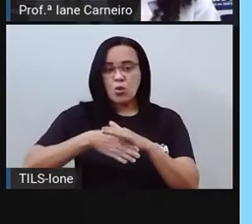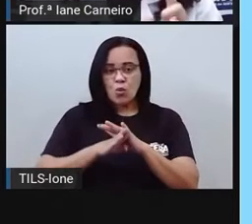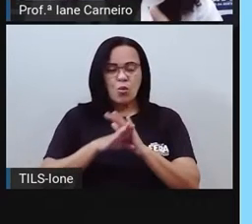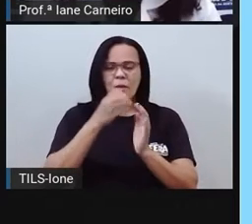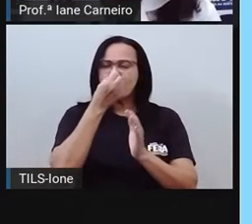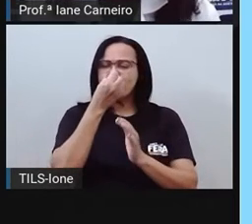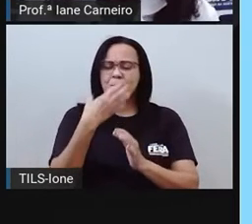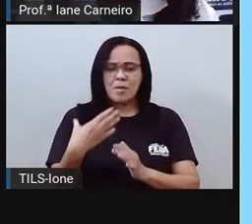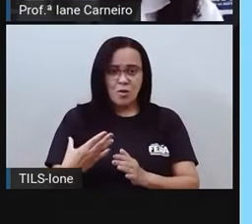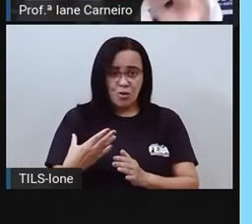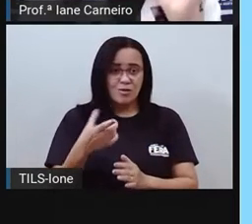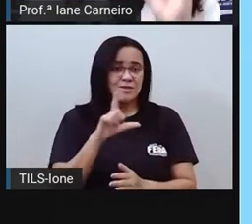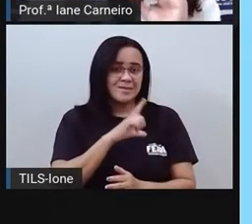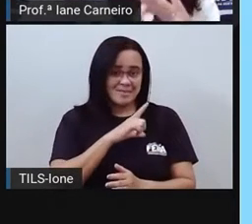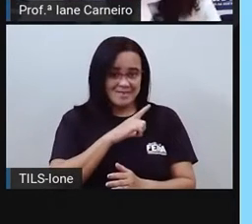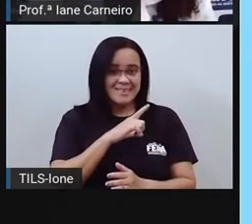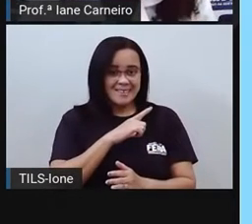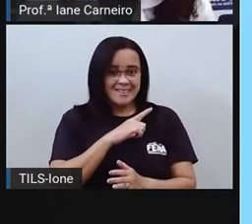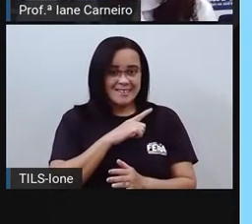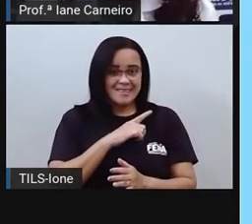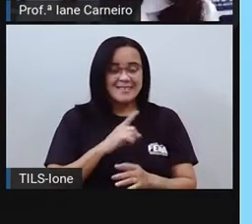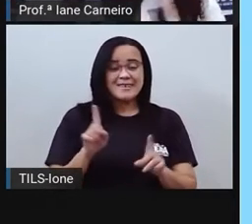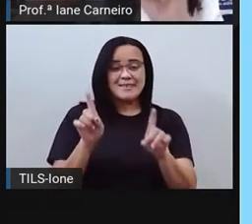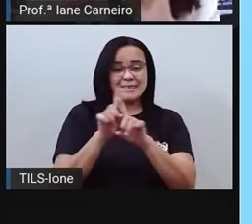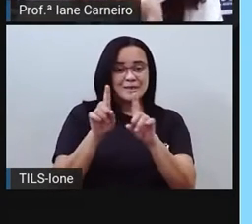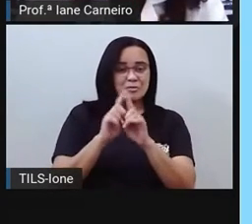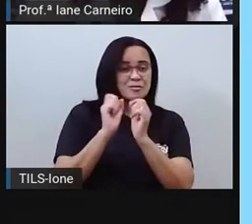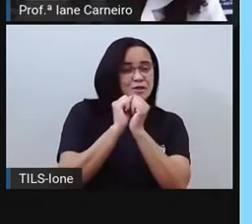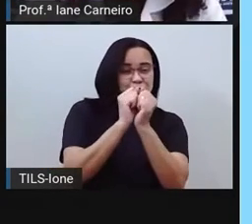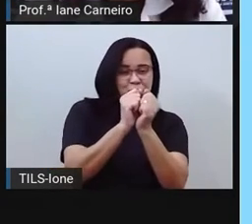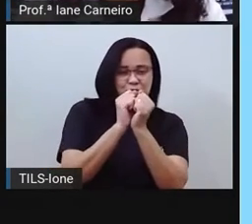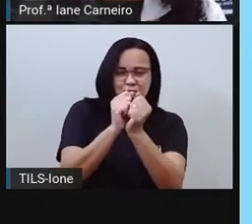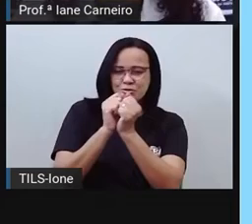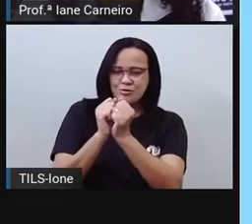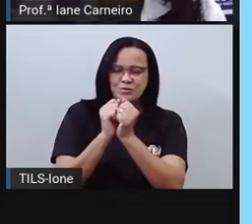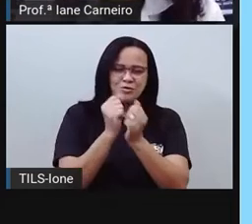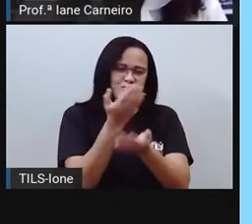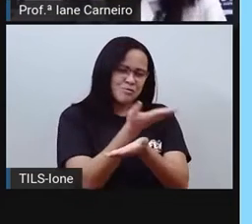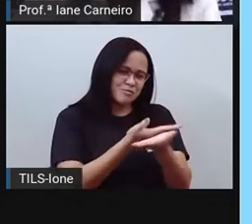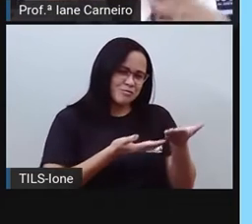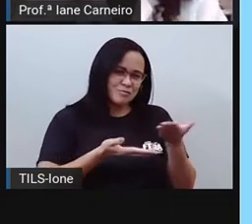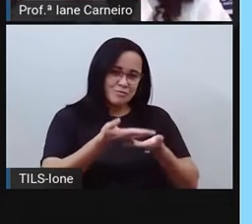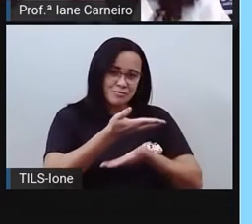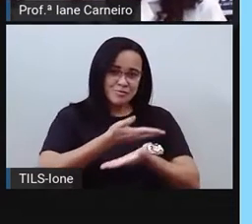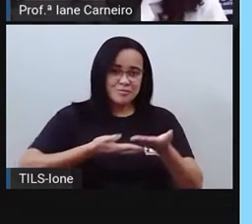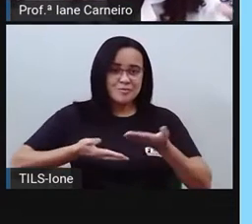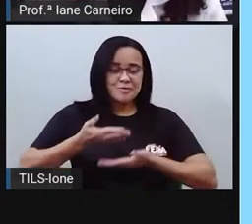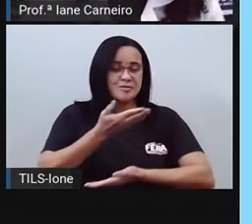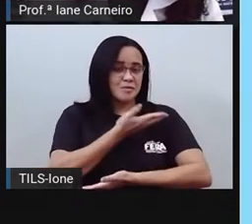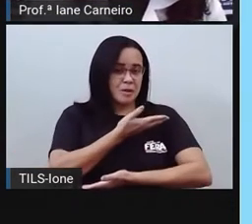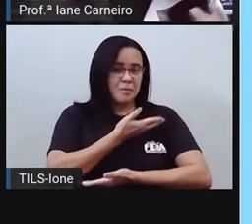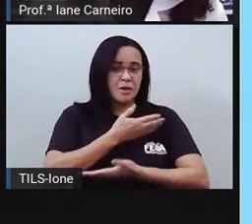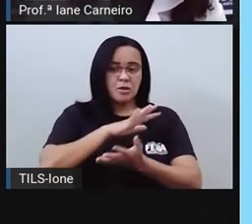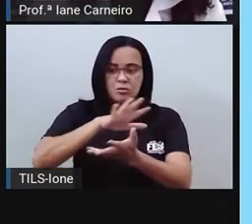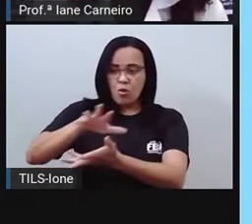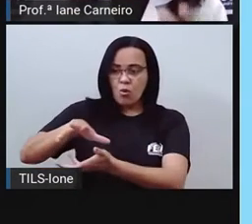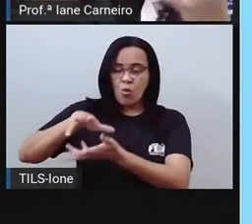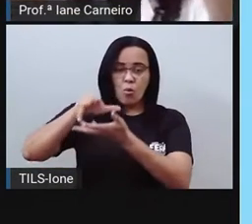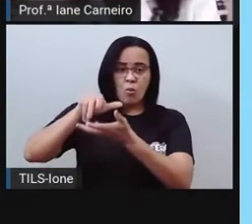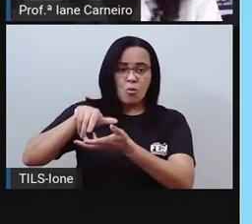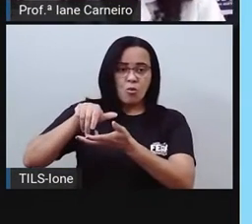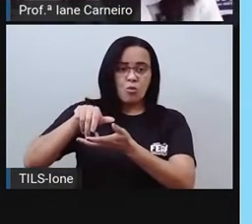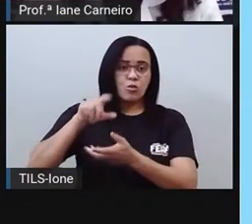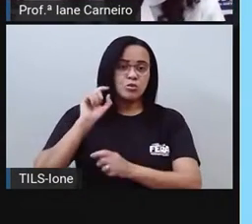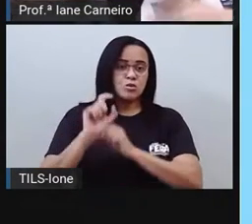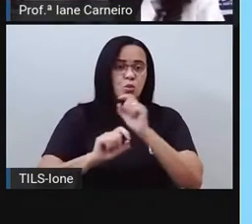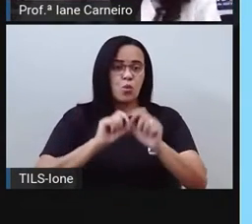Também é importante o companheirismo, né? O mundo antes do companheirismo, né? O mundo, é preciso você saber onde